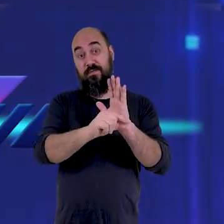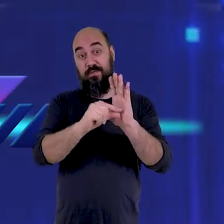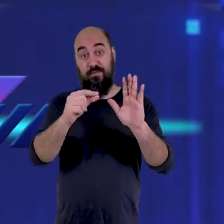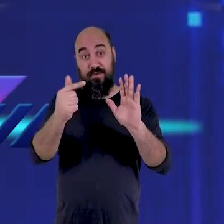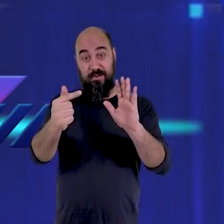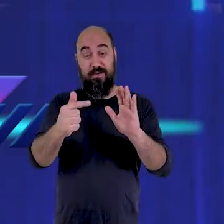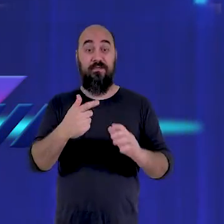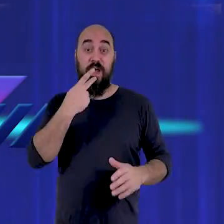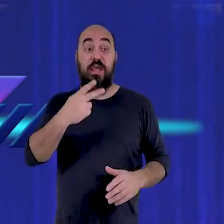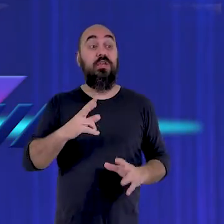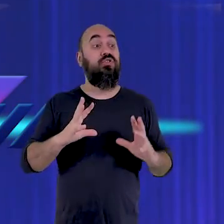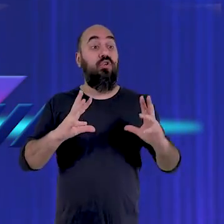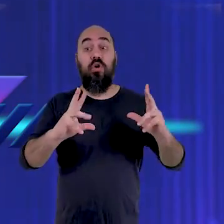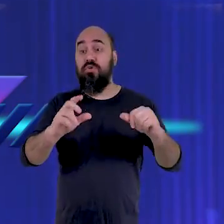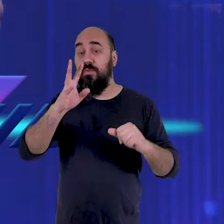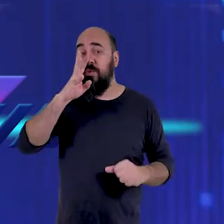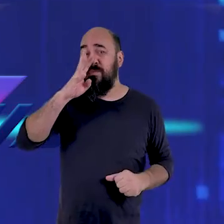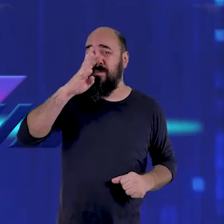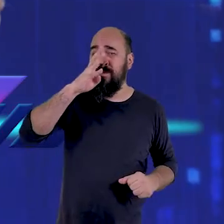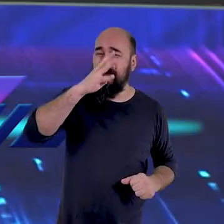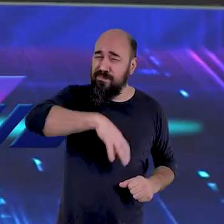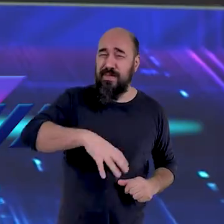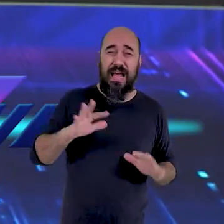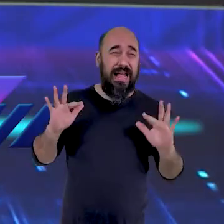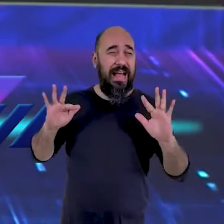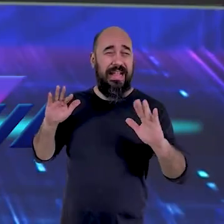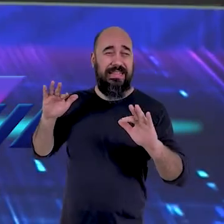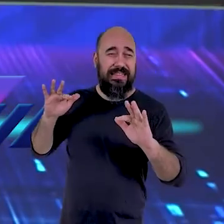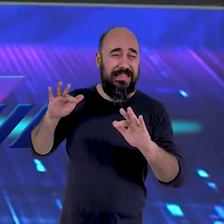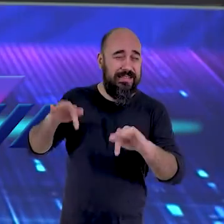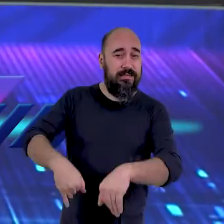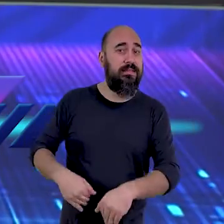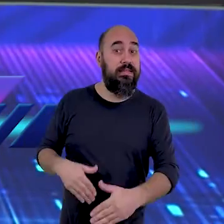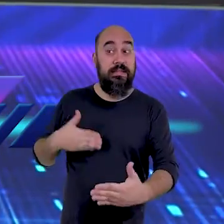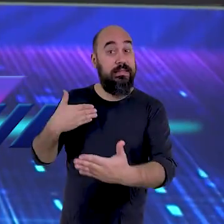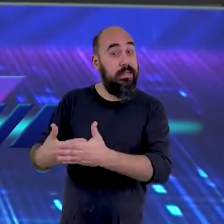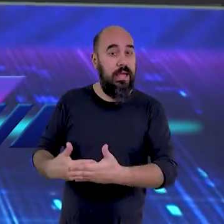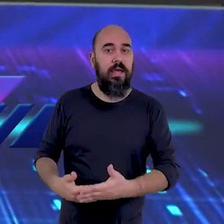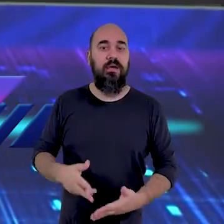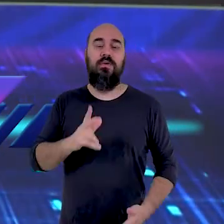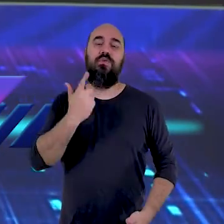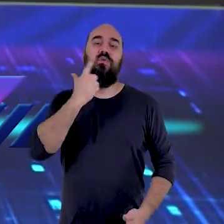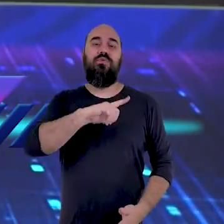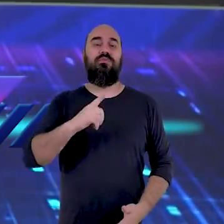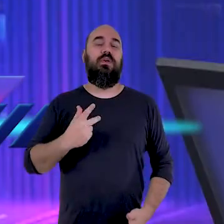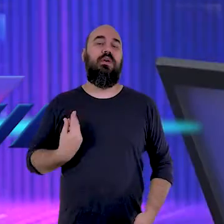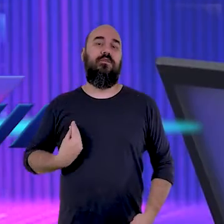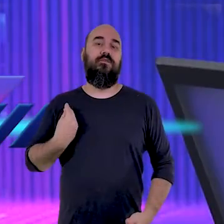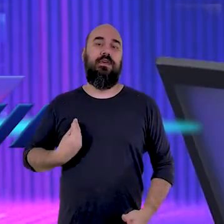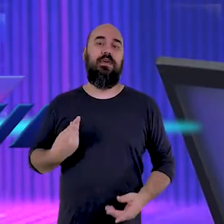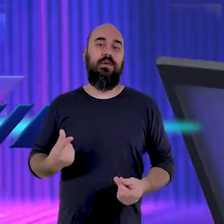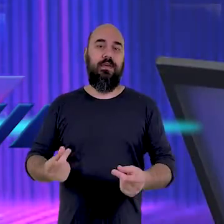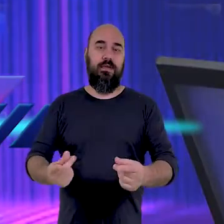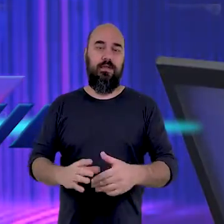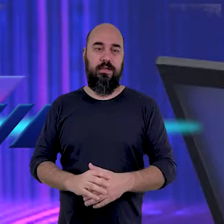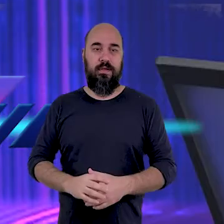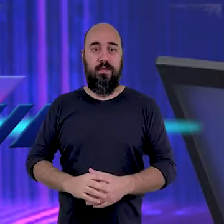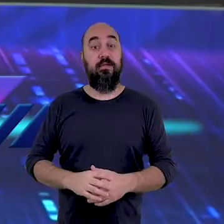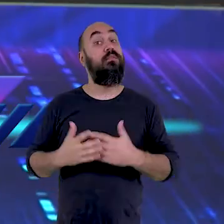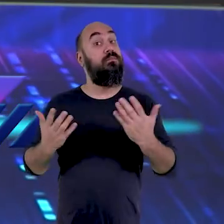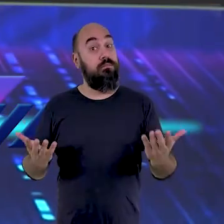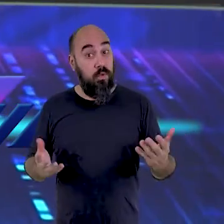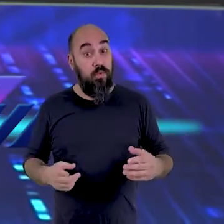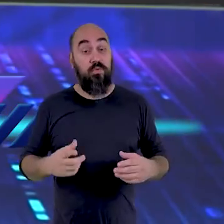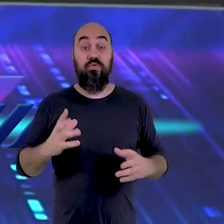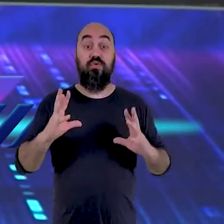salvo. A vitória está para aqueles que não desistem, para aqueles que continuam, para aqueles